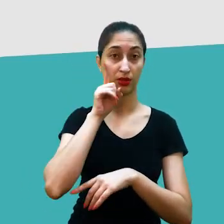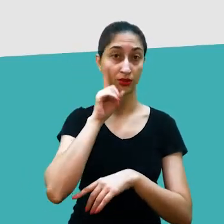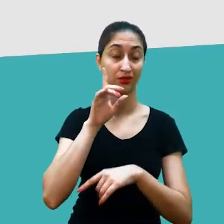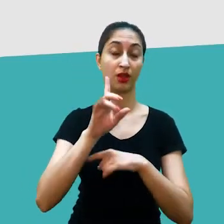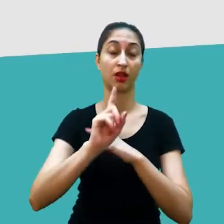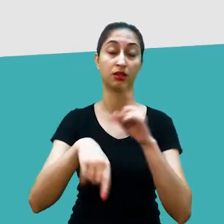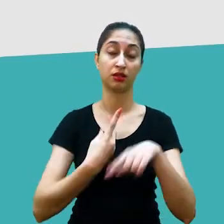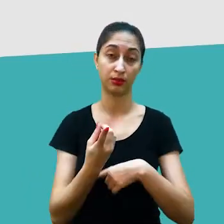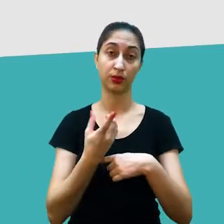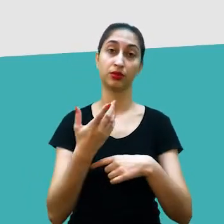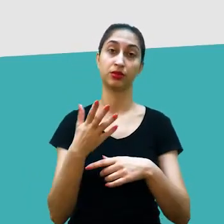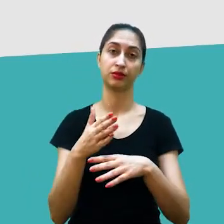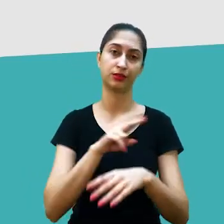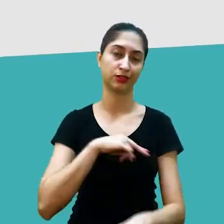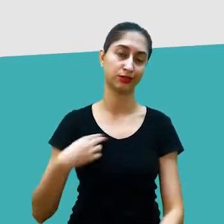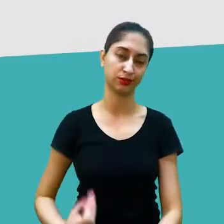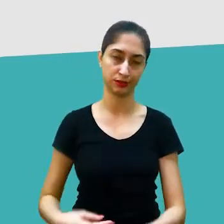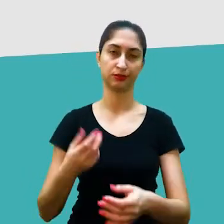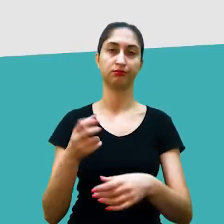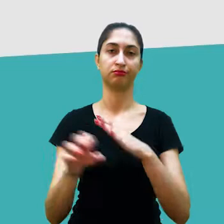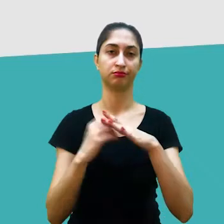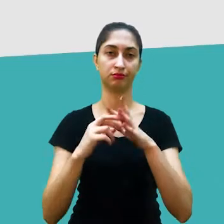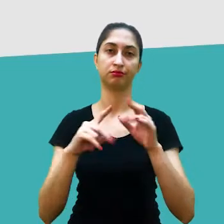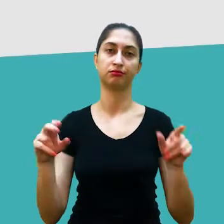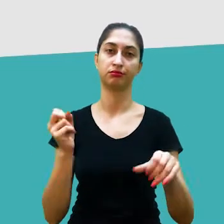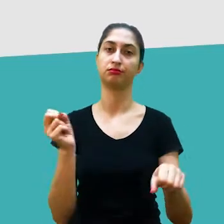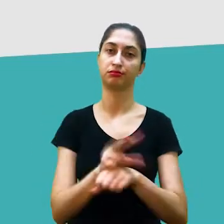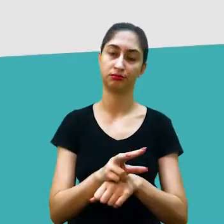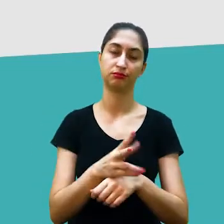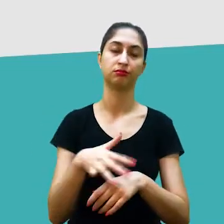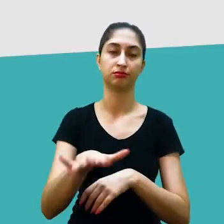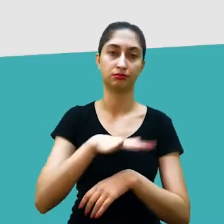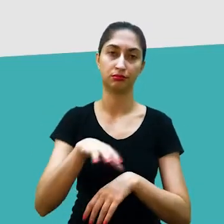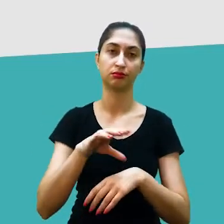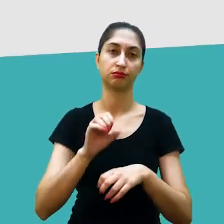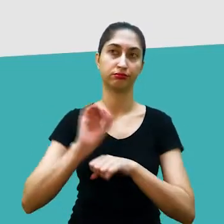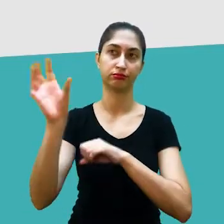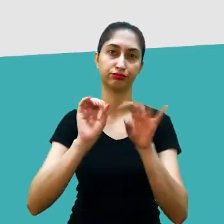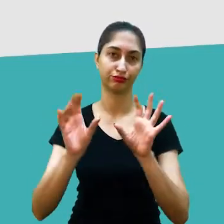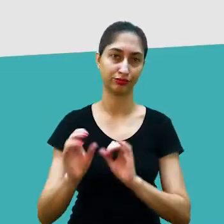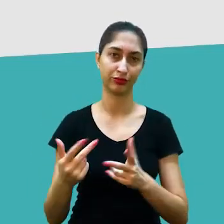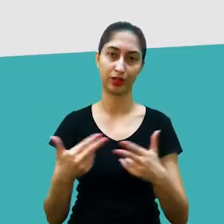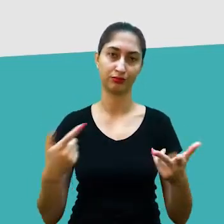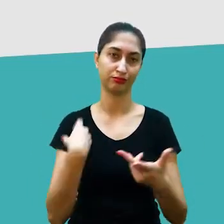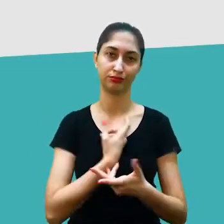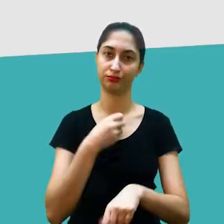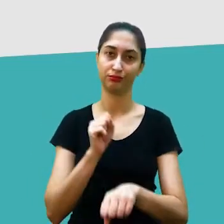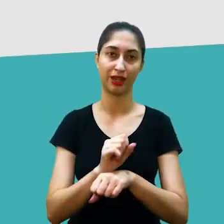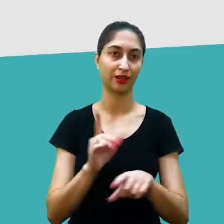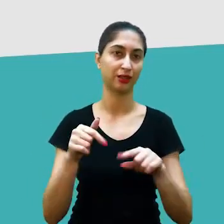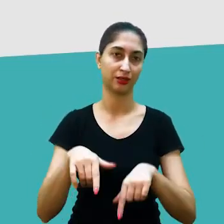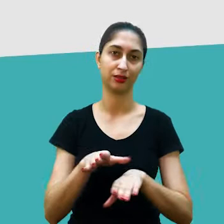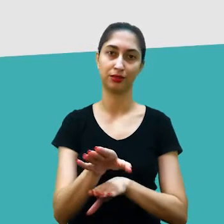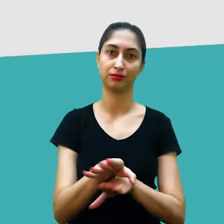do mercado chinês, das empresas chinesas no mercado de exportação, a gente praticamente parou de